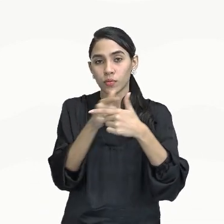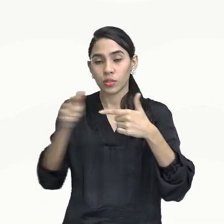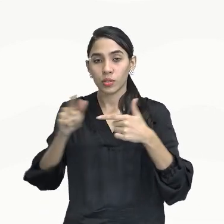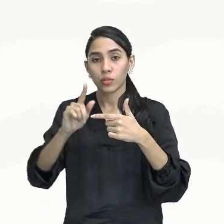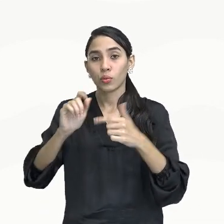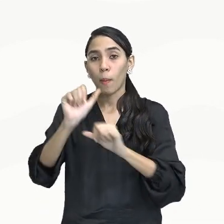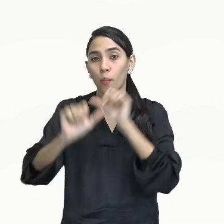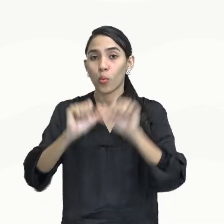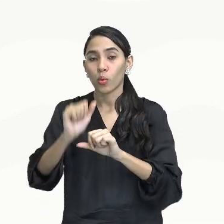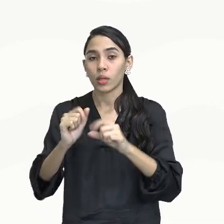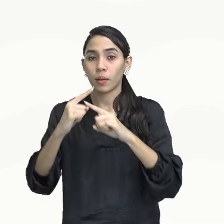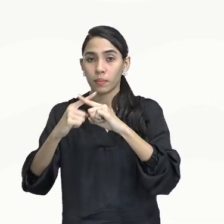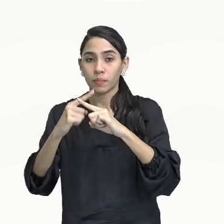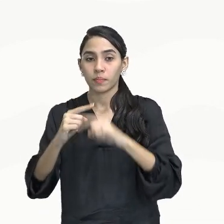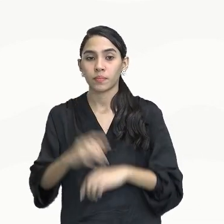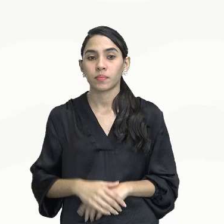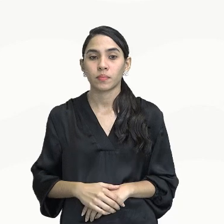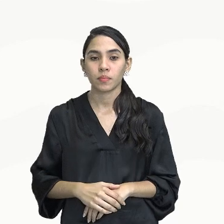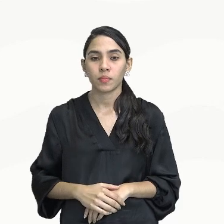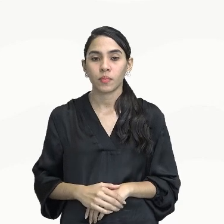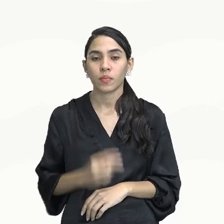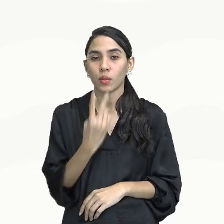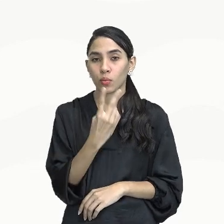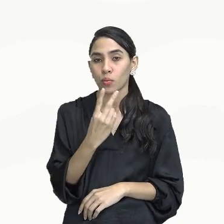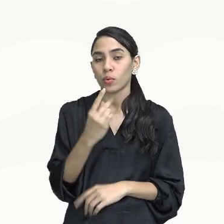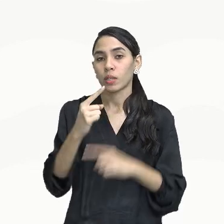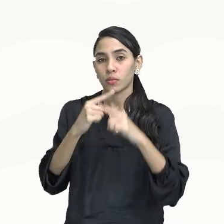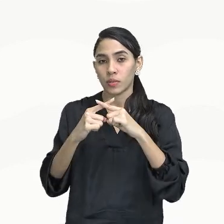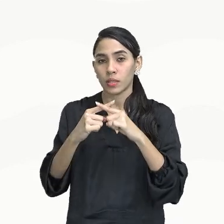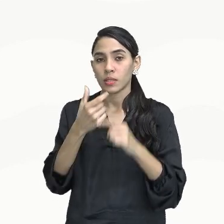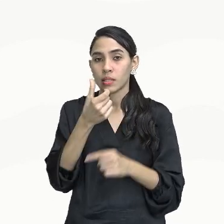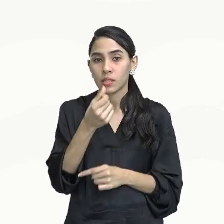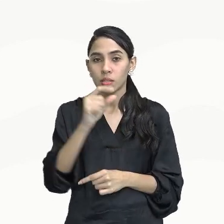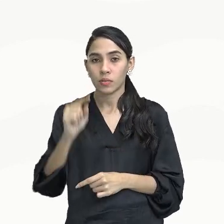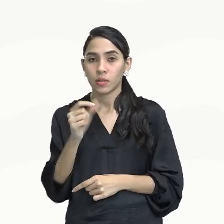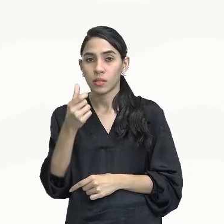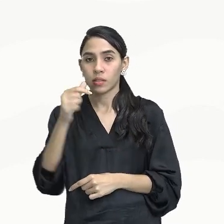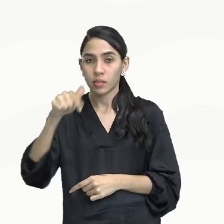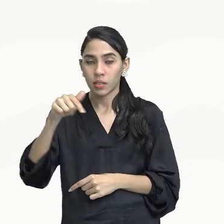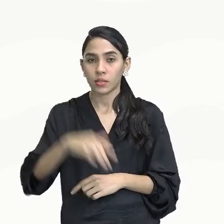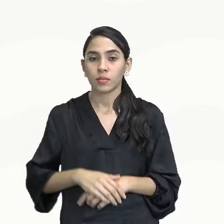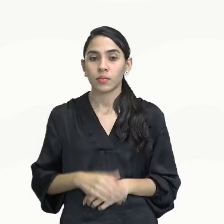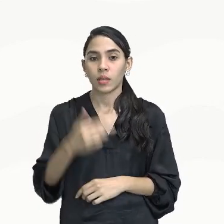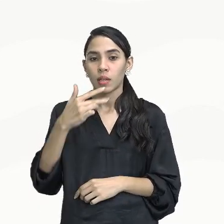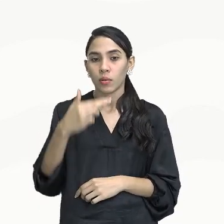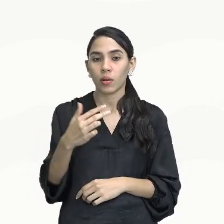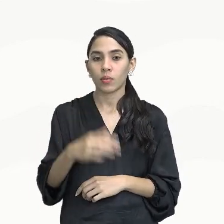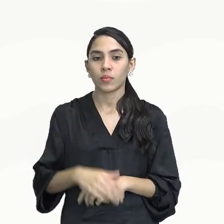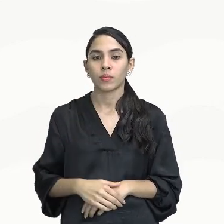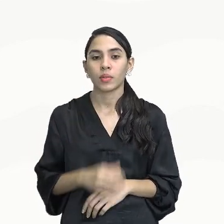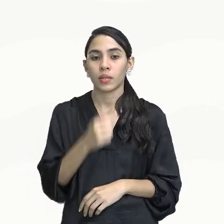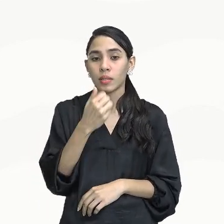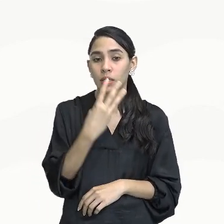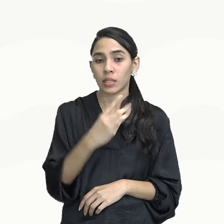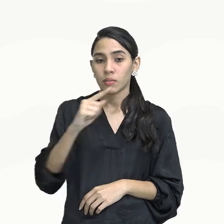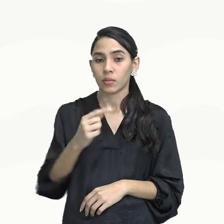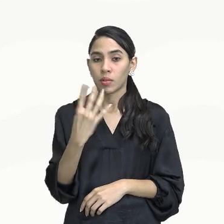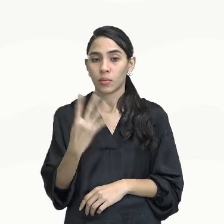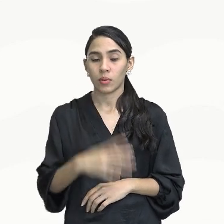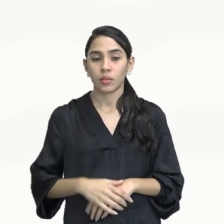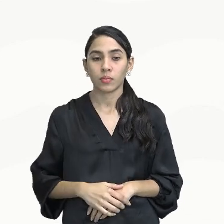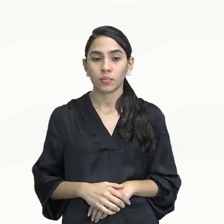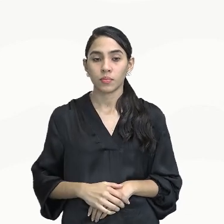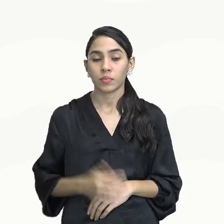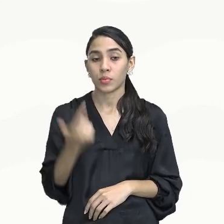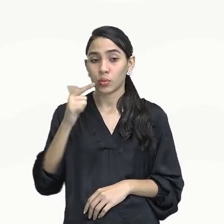Então, 2 vezes 6,7, isso é igual a 13,4. E aí eu vou mais uma vez